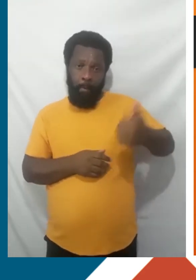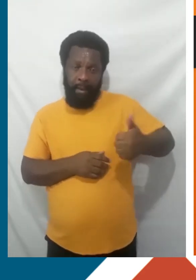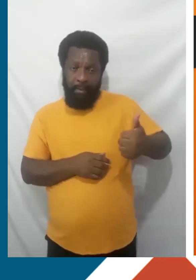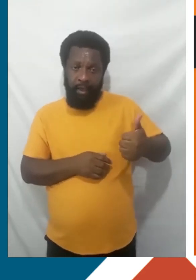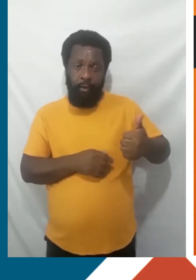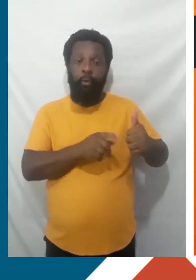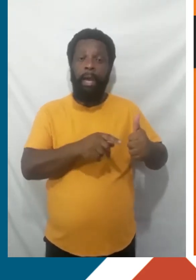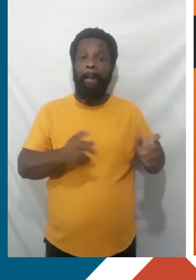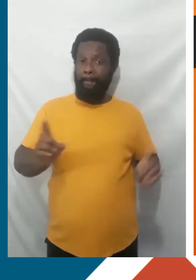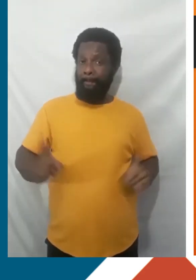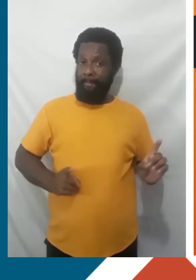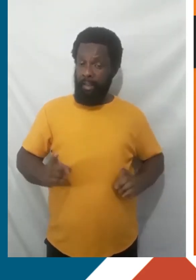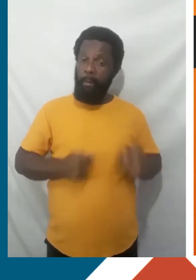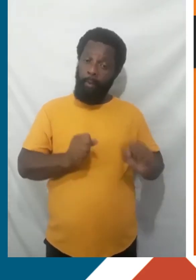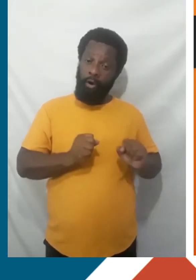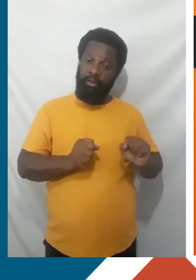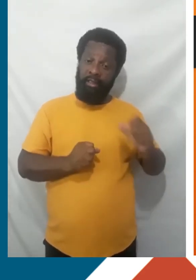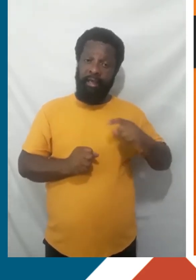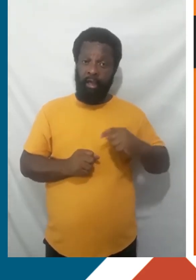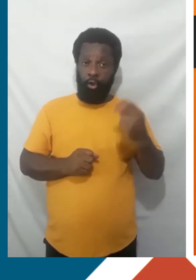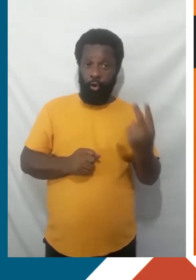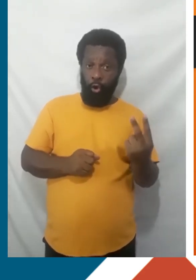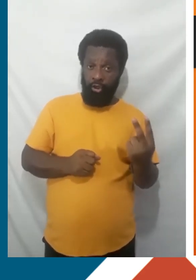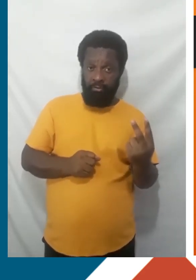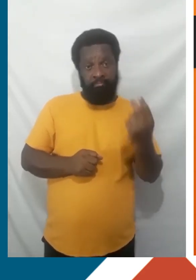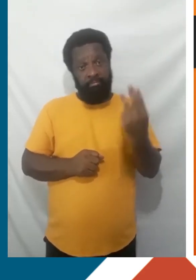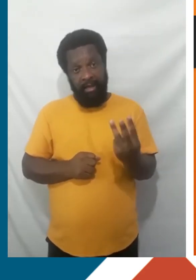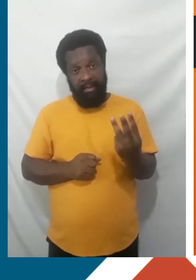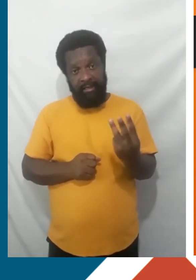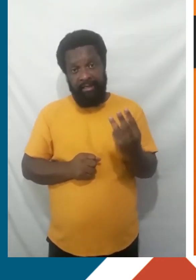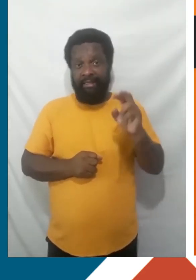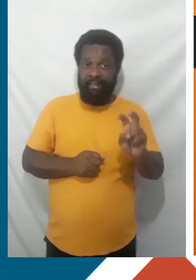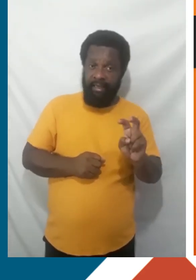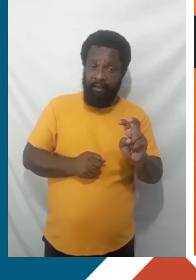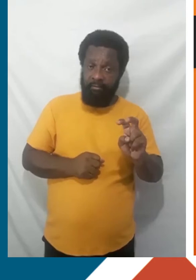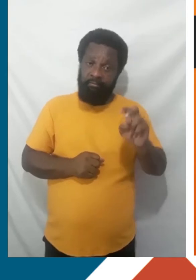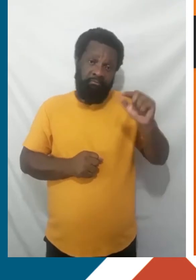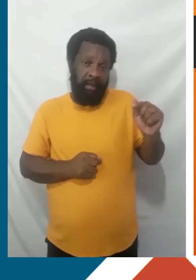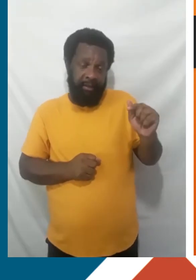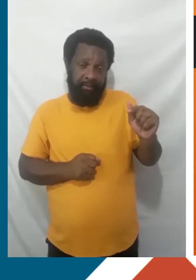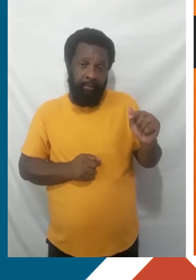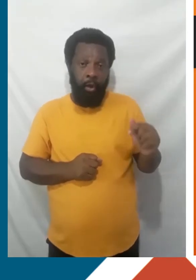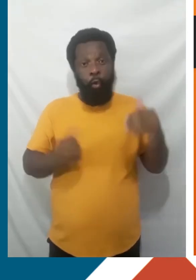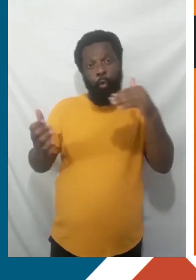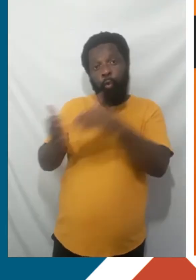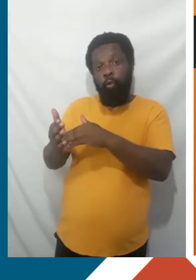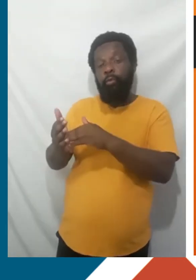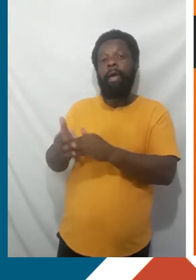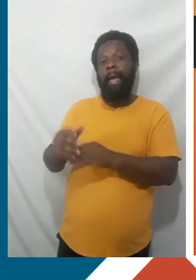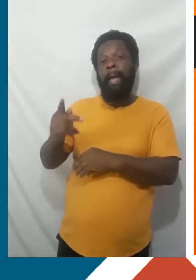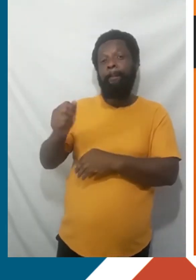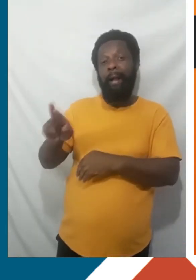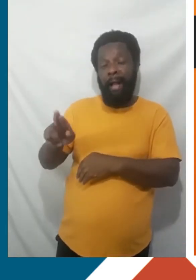primeiro dígito é primo, ele pode assumir inicialmente os valores 2, 3, 5 ou 7. Como o último dígito